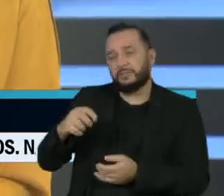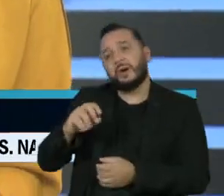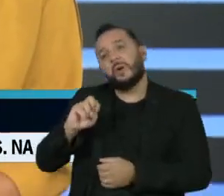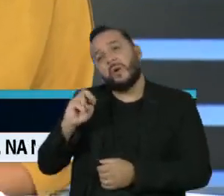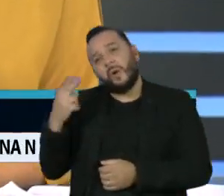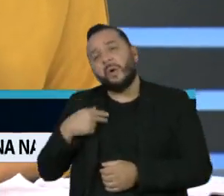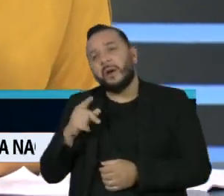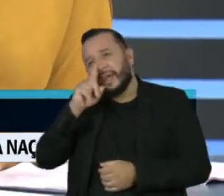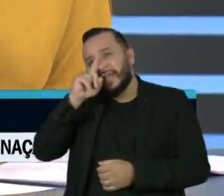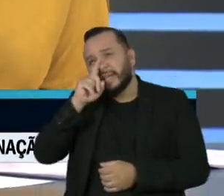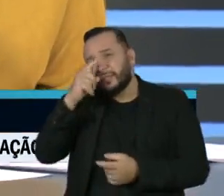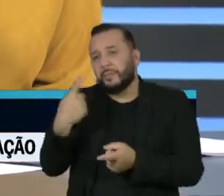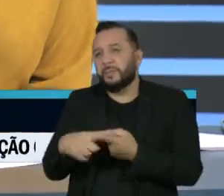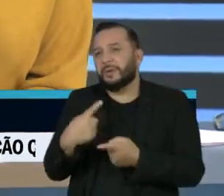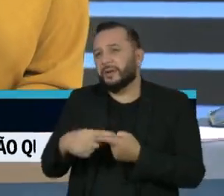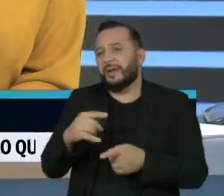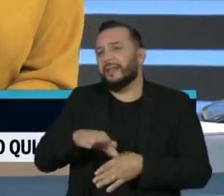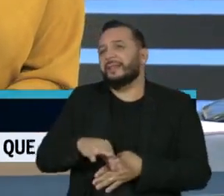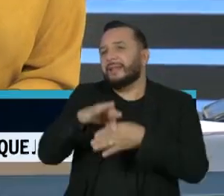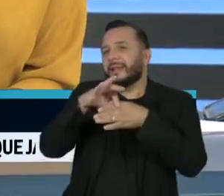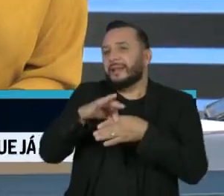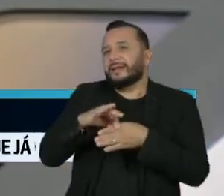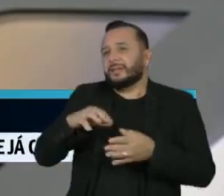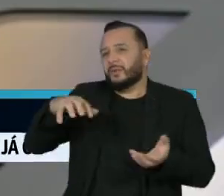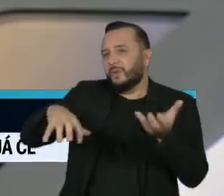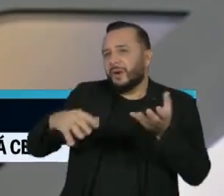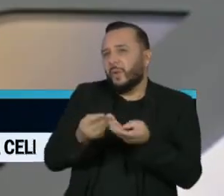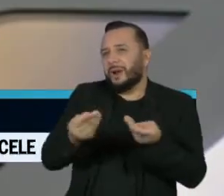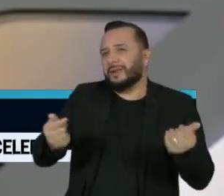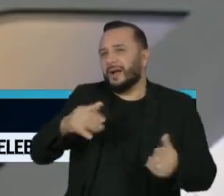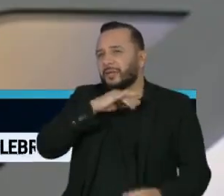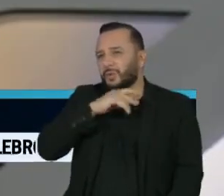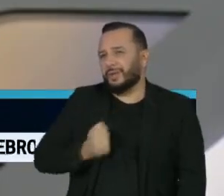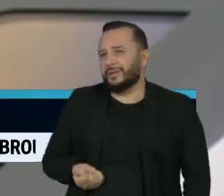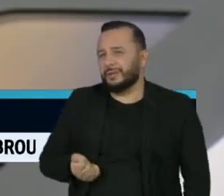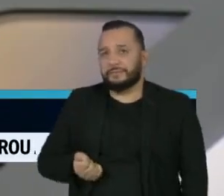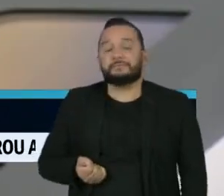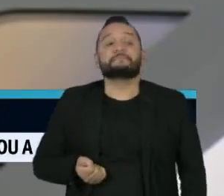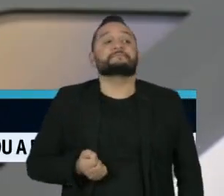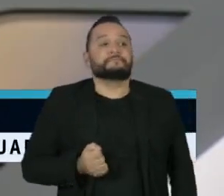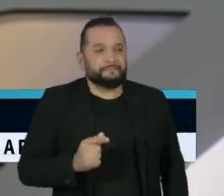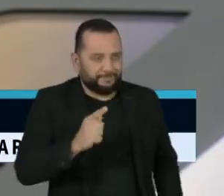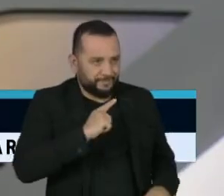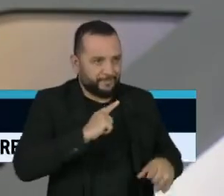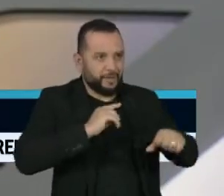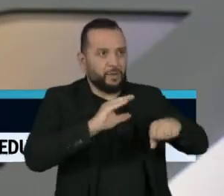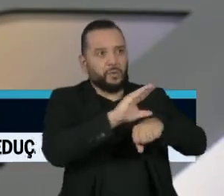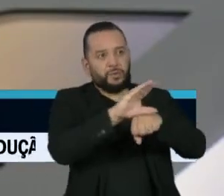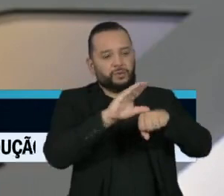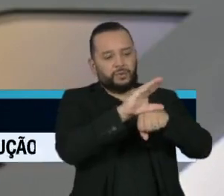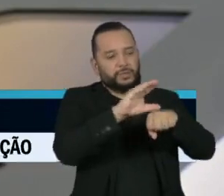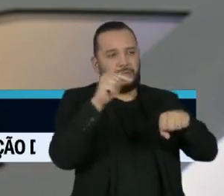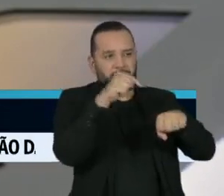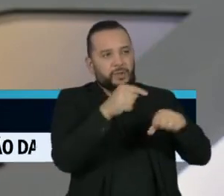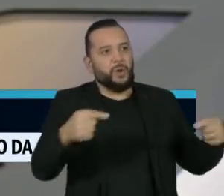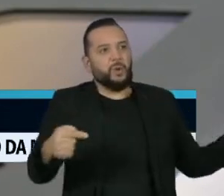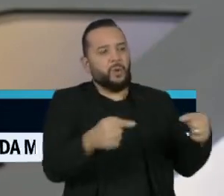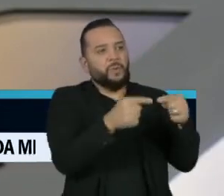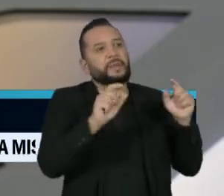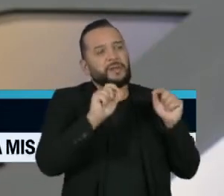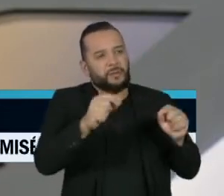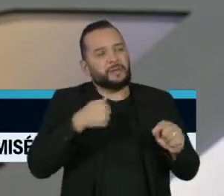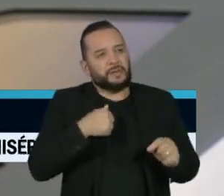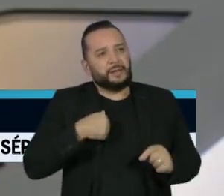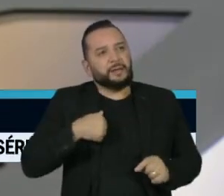Congresso? Olha, eu primeiro queria fazer um comentário. A Constituinte estava caminhando na direção do parlamentarismo e no meio do